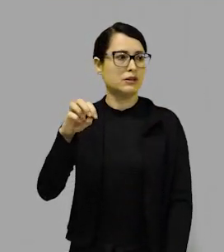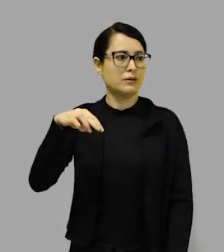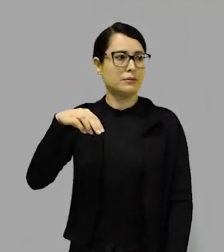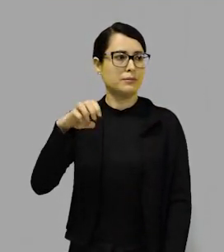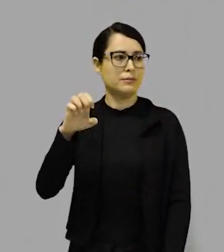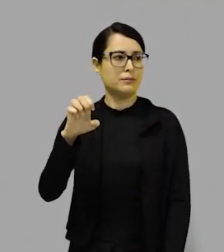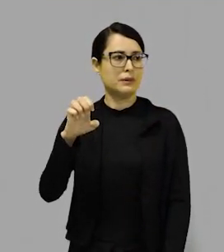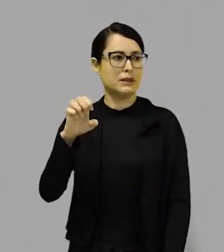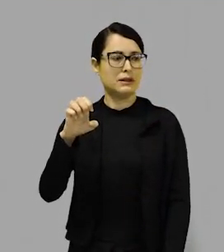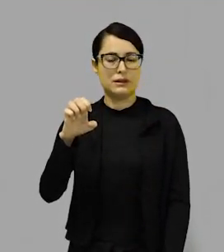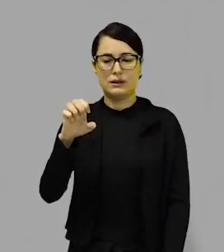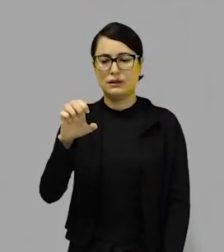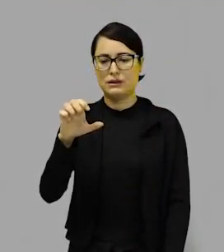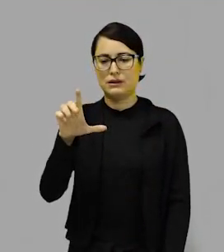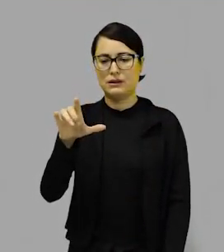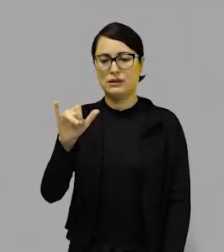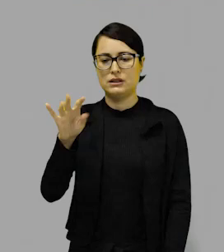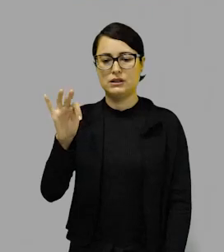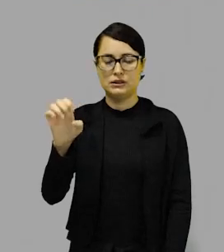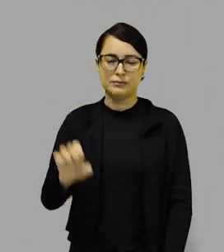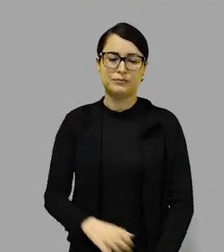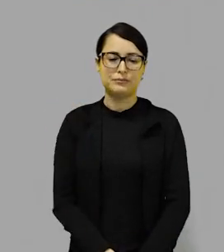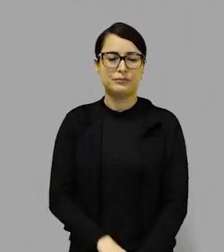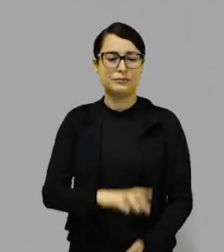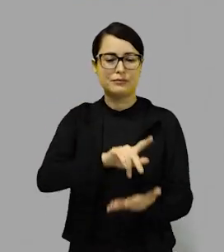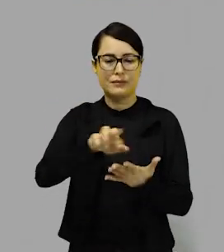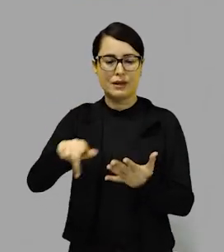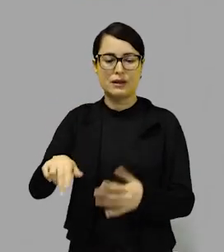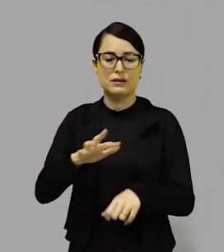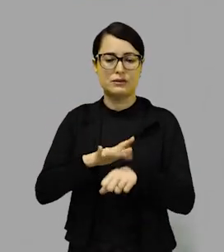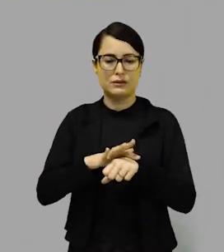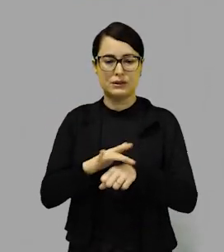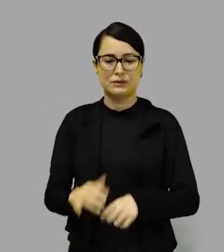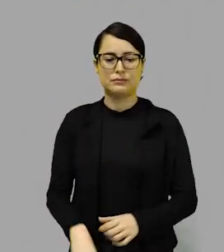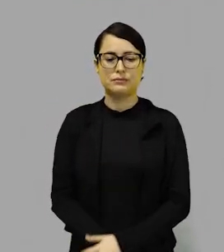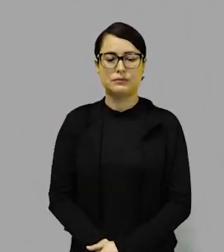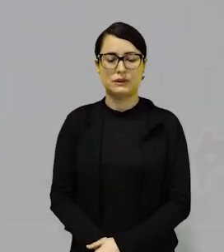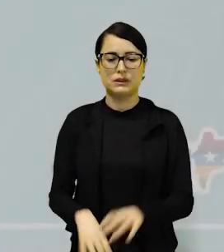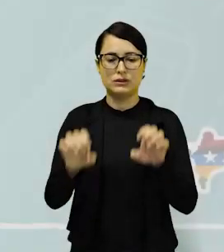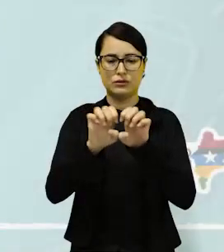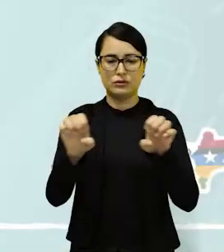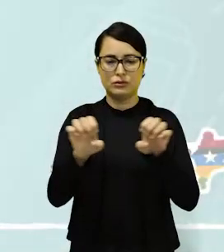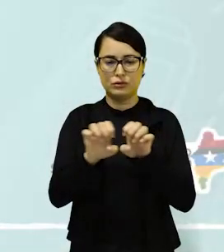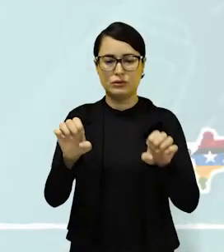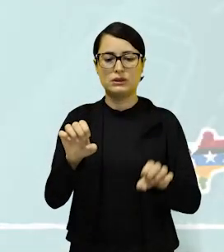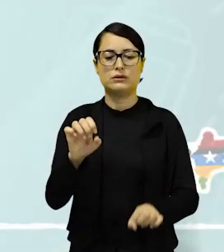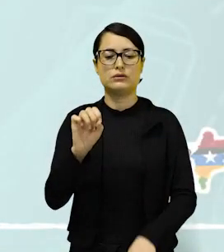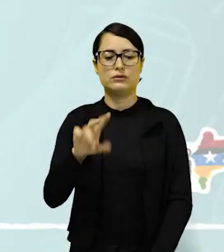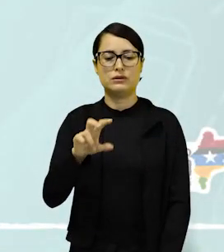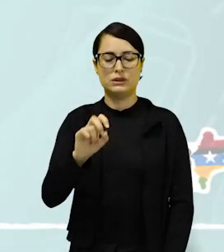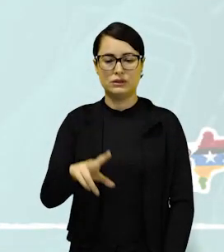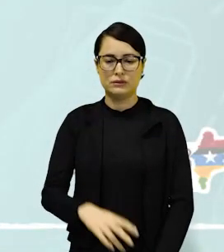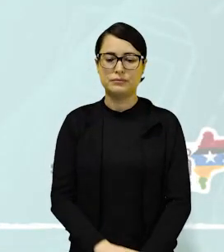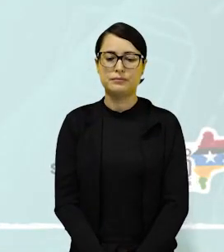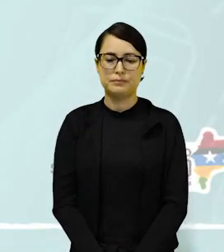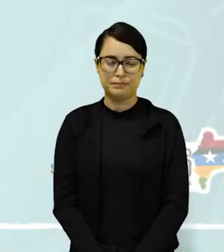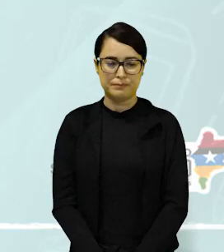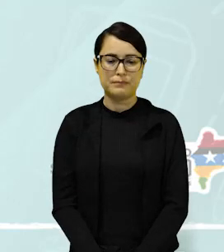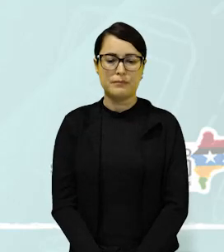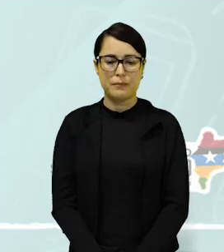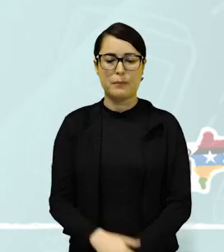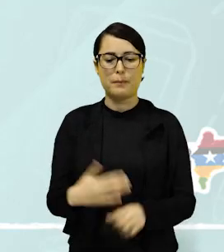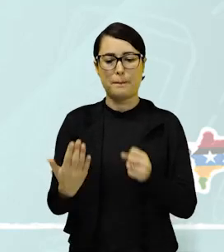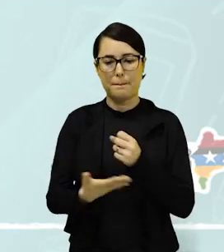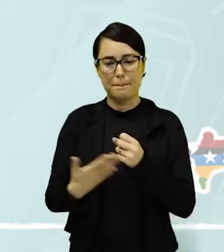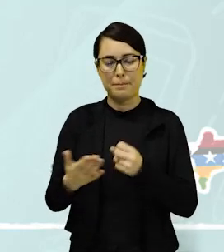certo, pessoal? Então, agora, vamos aqui para a estrutura de um vírus. Basicamente, pessoal, um vírus,